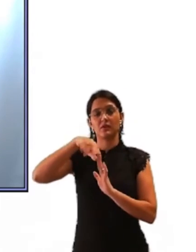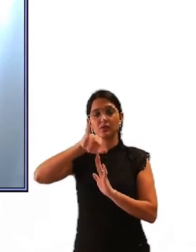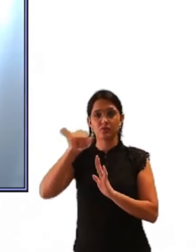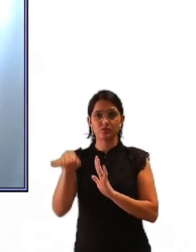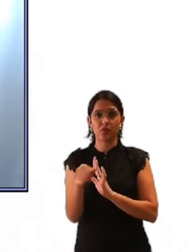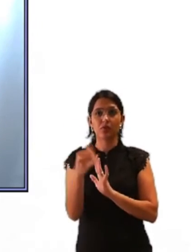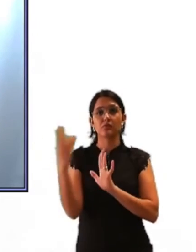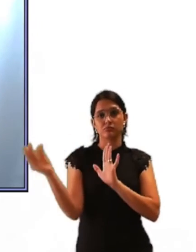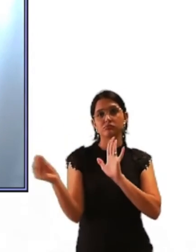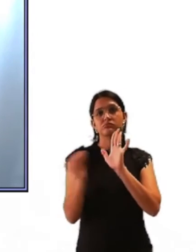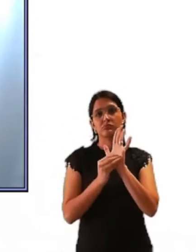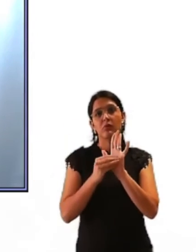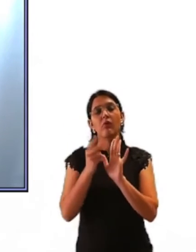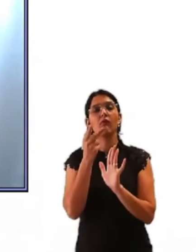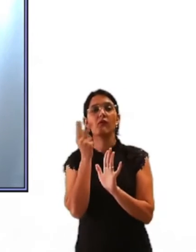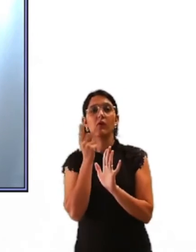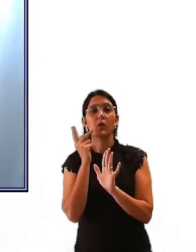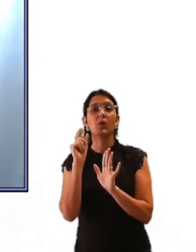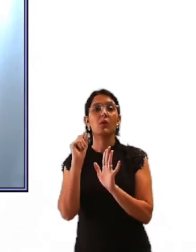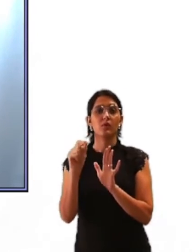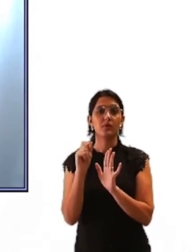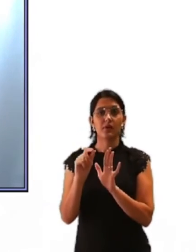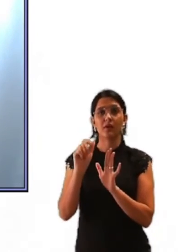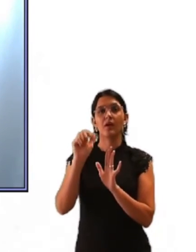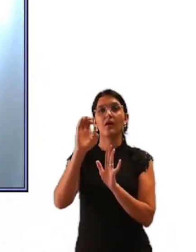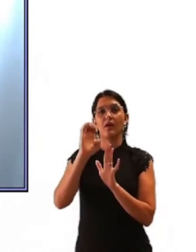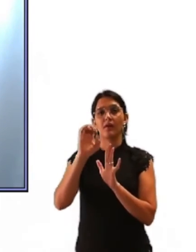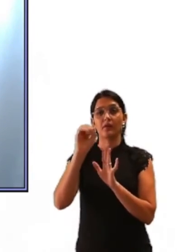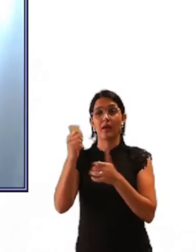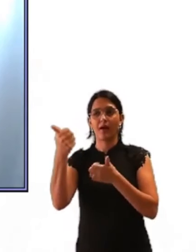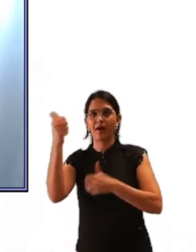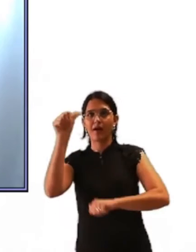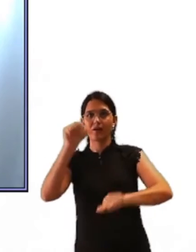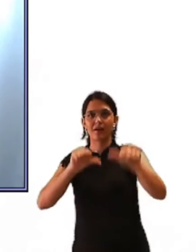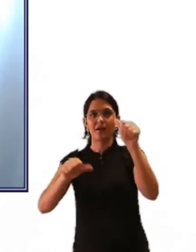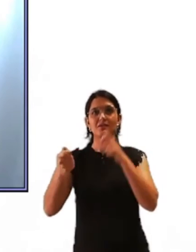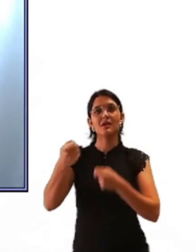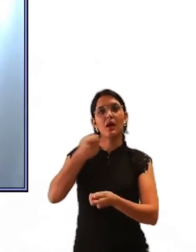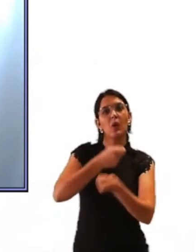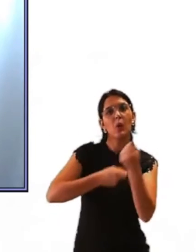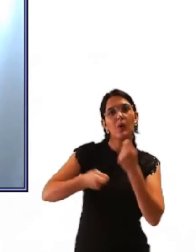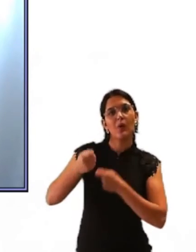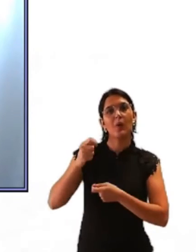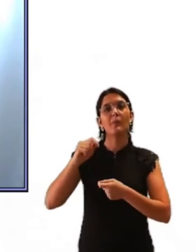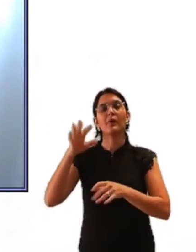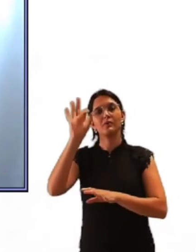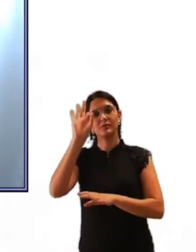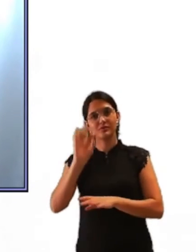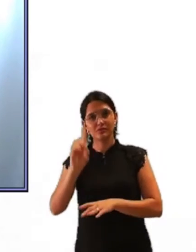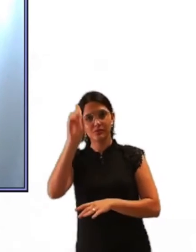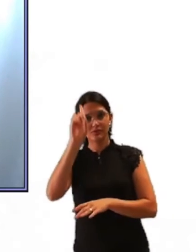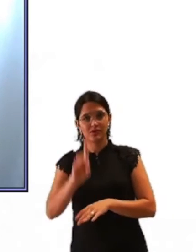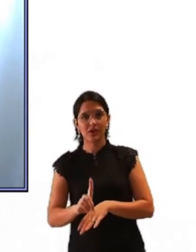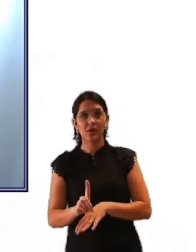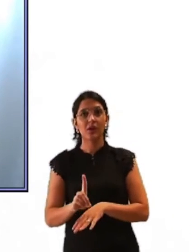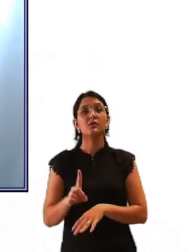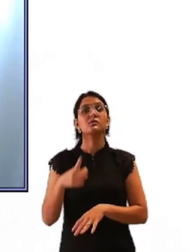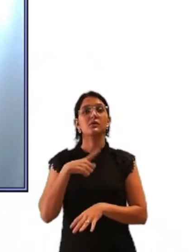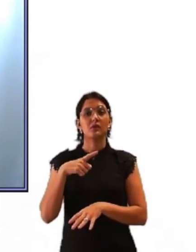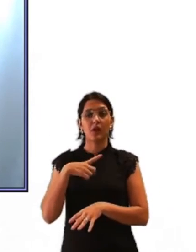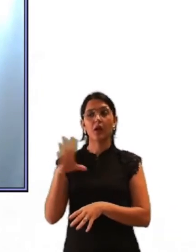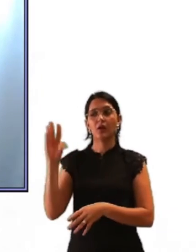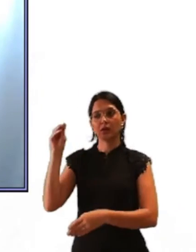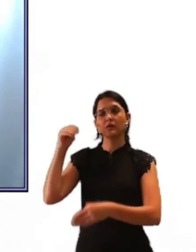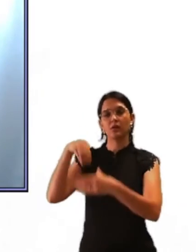a AED, né, Análise Econômica do Direito, no rol ali da formação humanística, que é exigida para o magistrado no